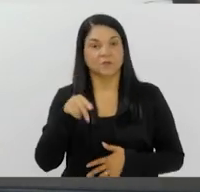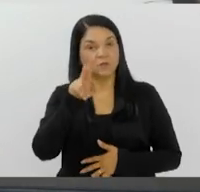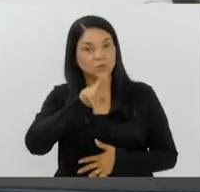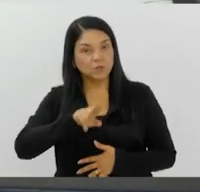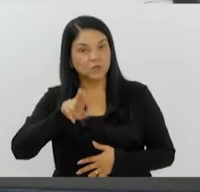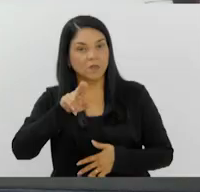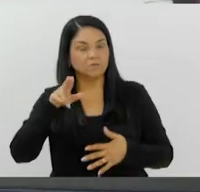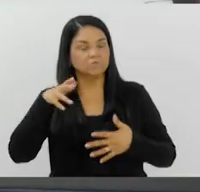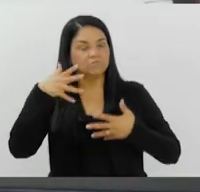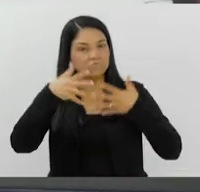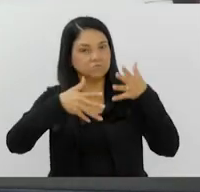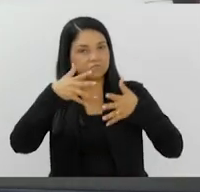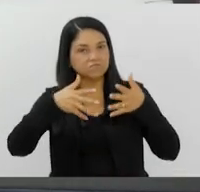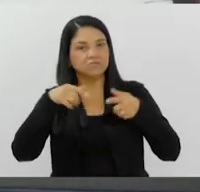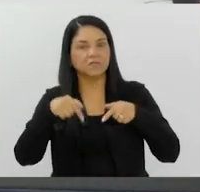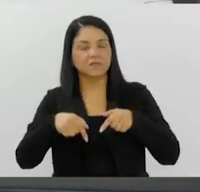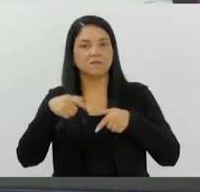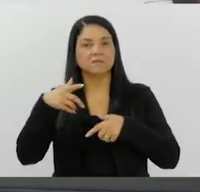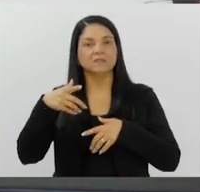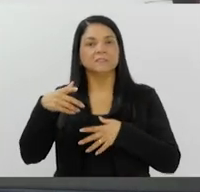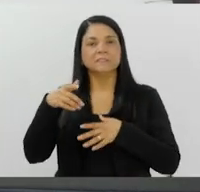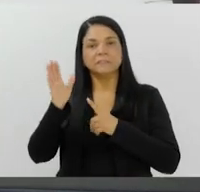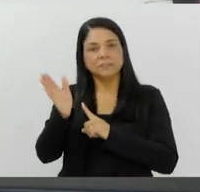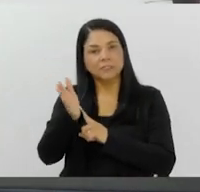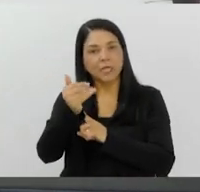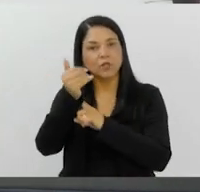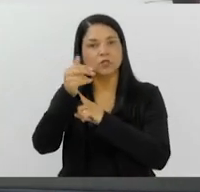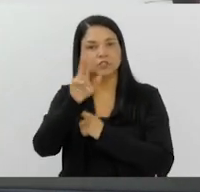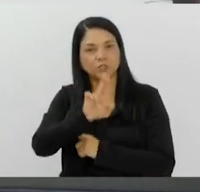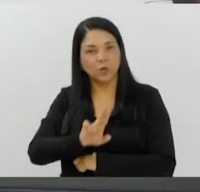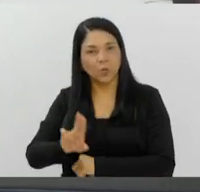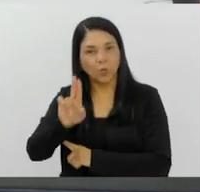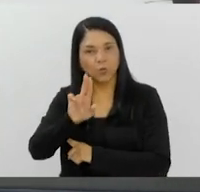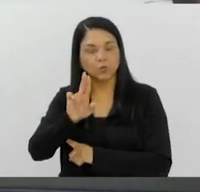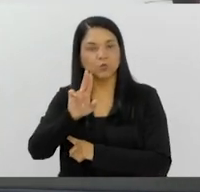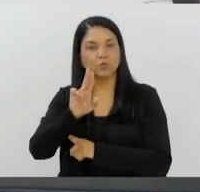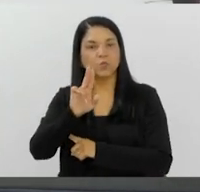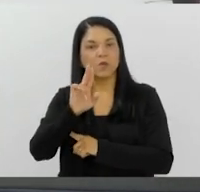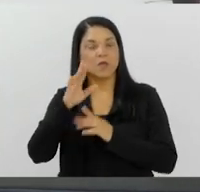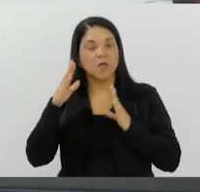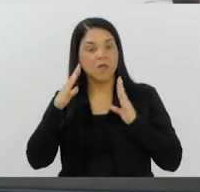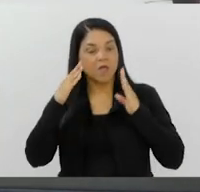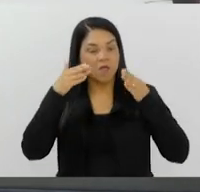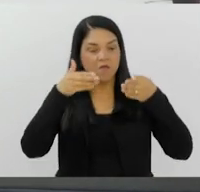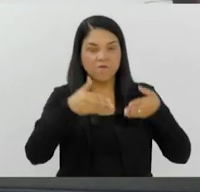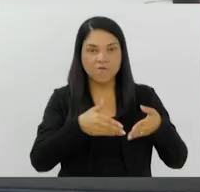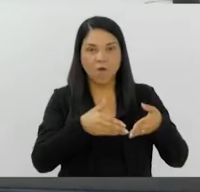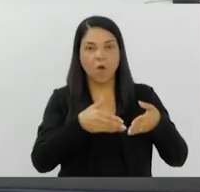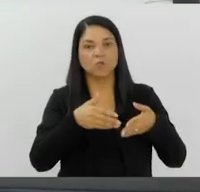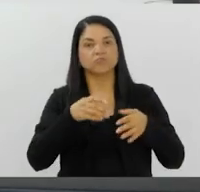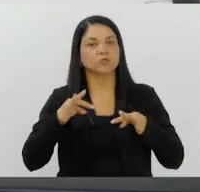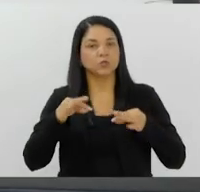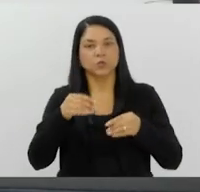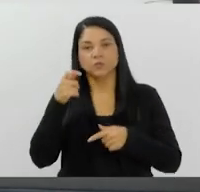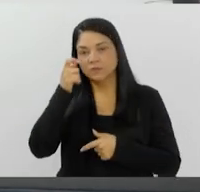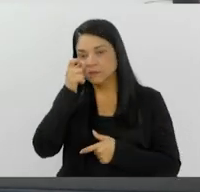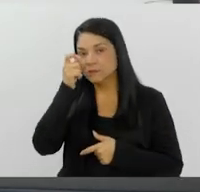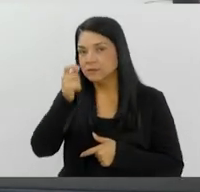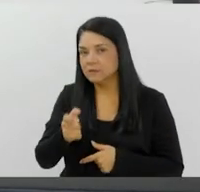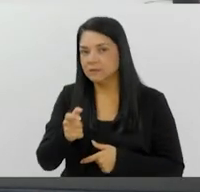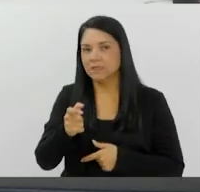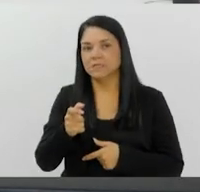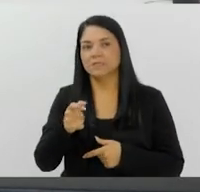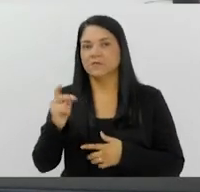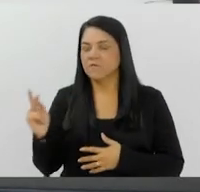de Tecnologia em prol de um bem que todos aqui temos o interesse que seja cada vez